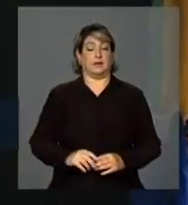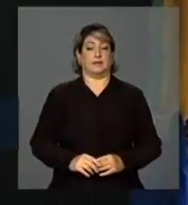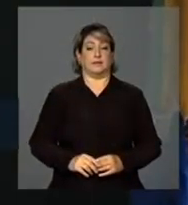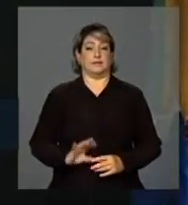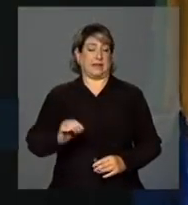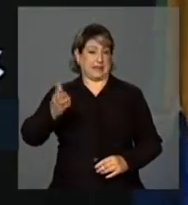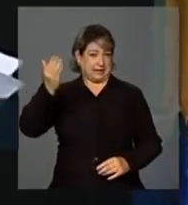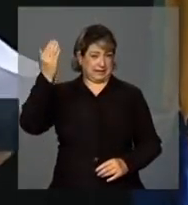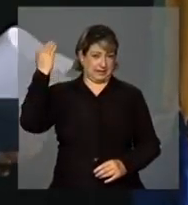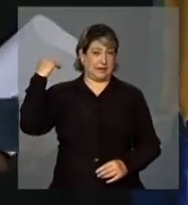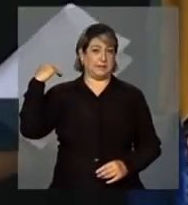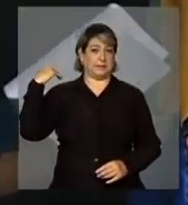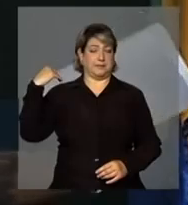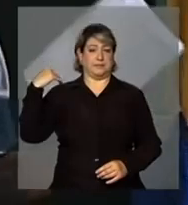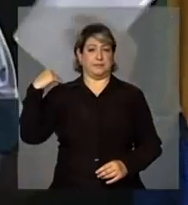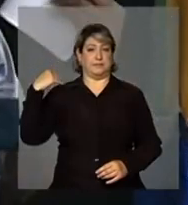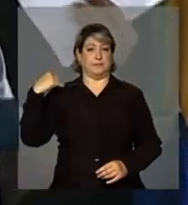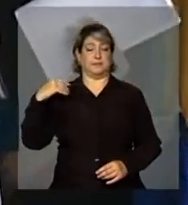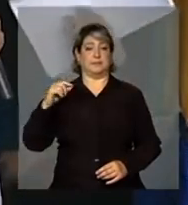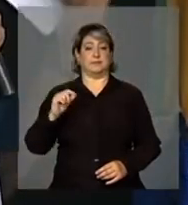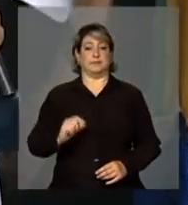naquela época